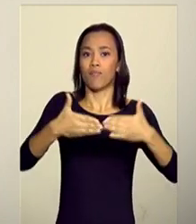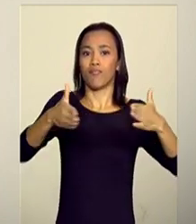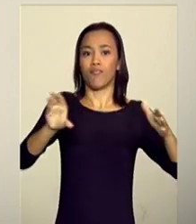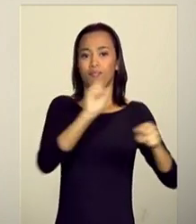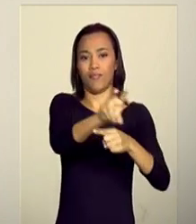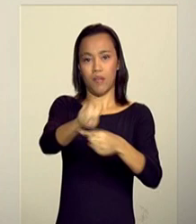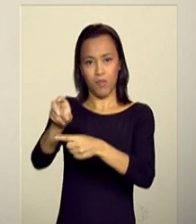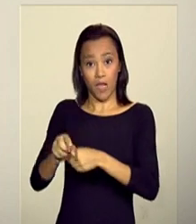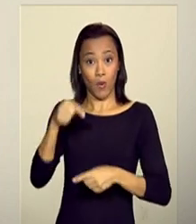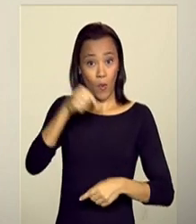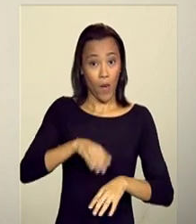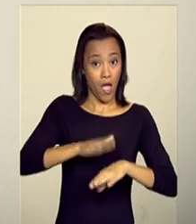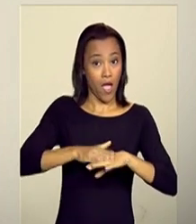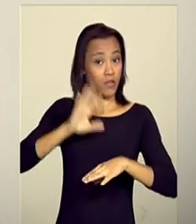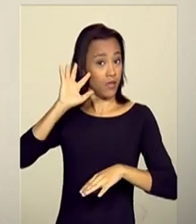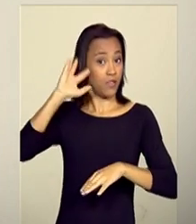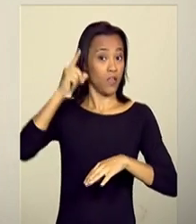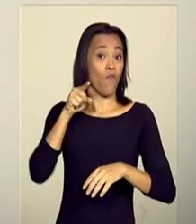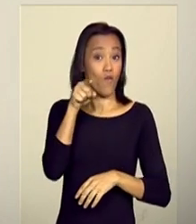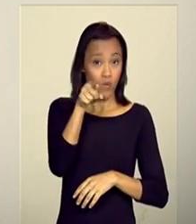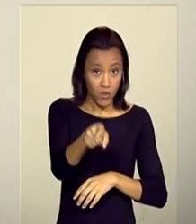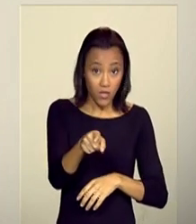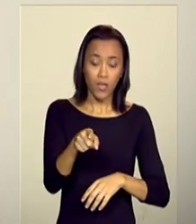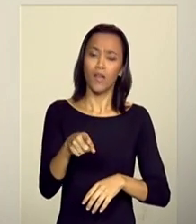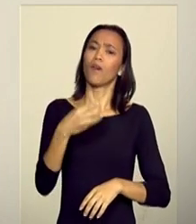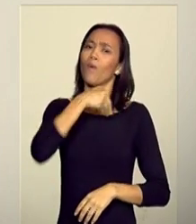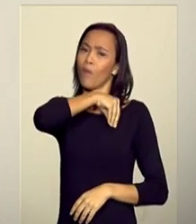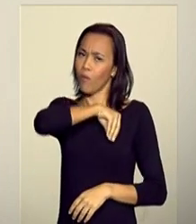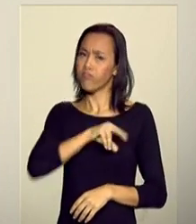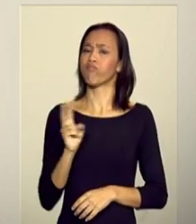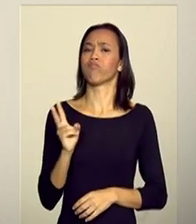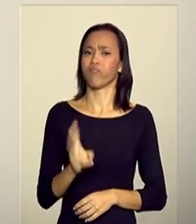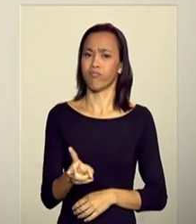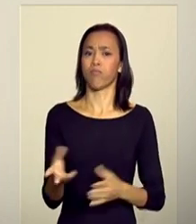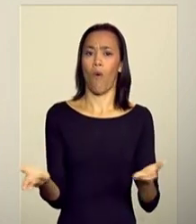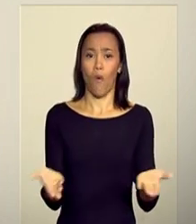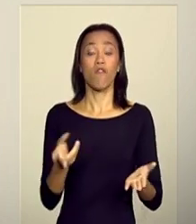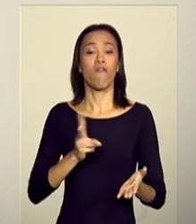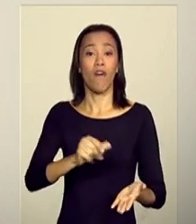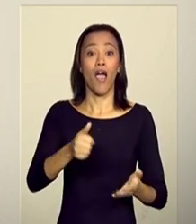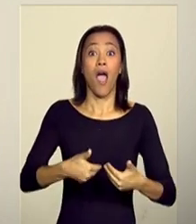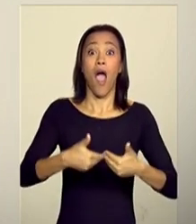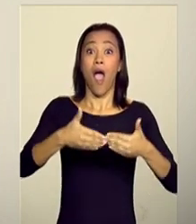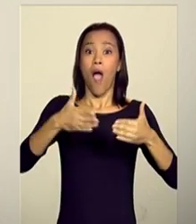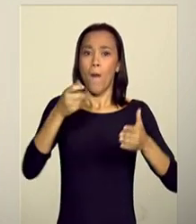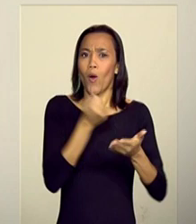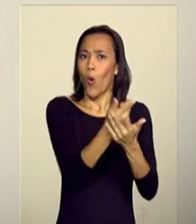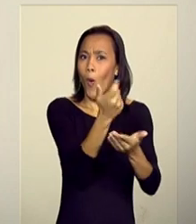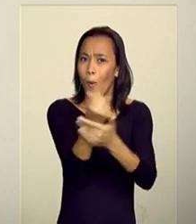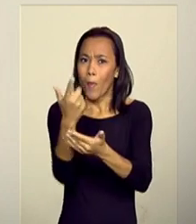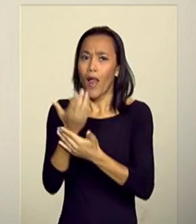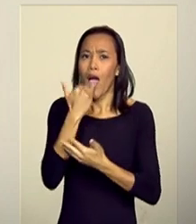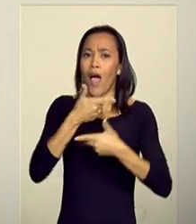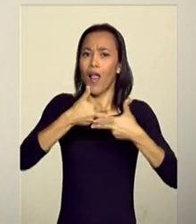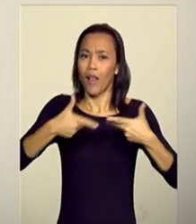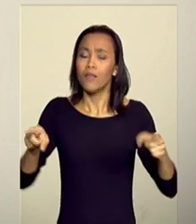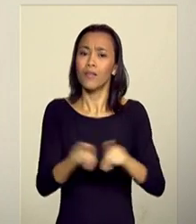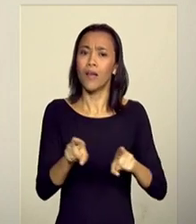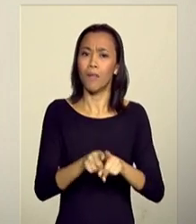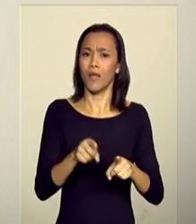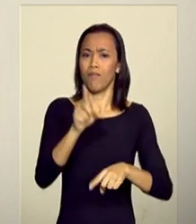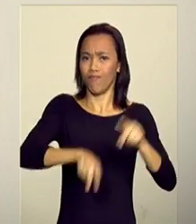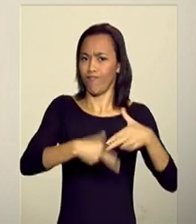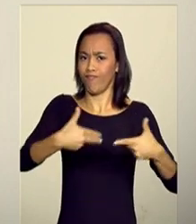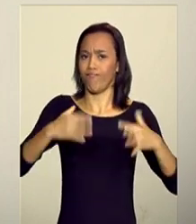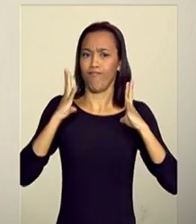empregos com esta decisão você com a mesma renda que tem hoje vai poder aumentar o consumo de alimentos e de produtos